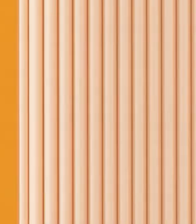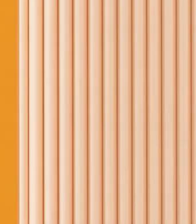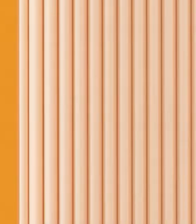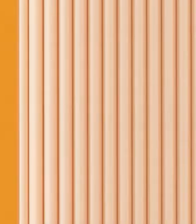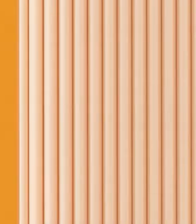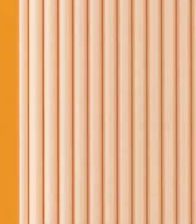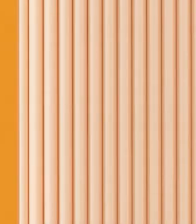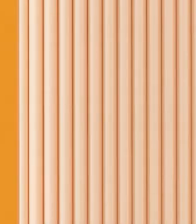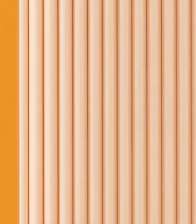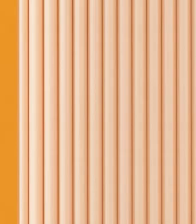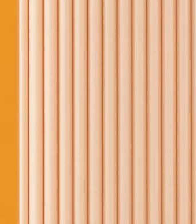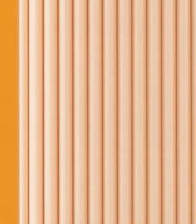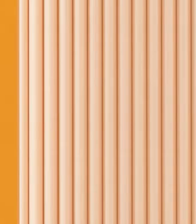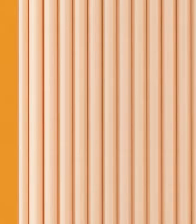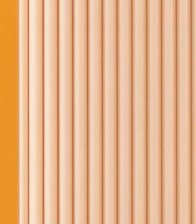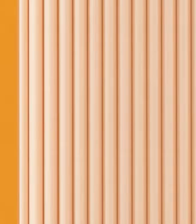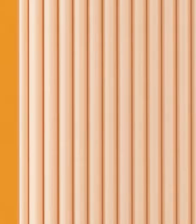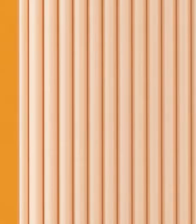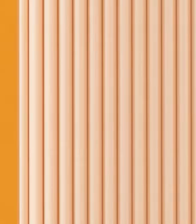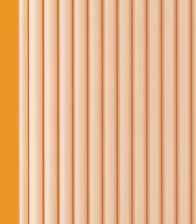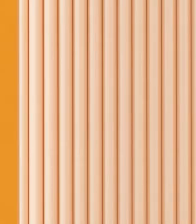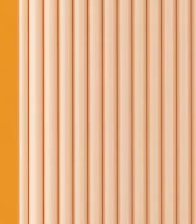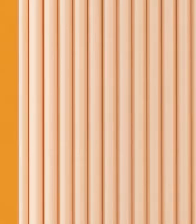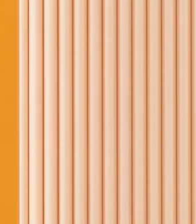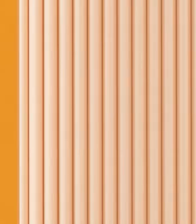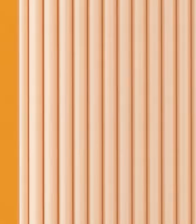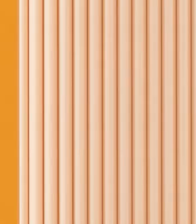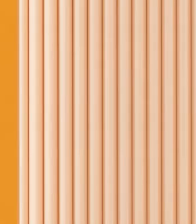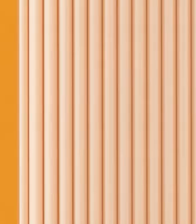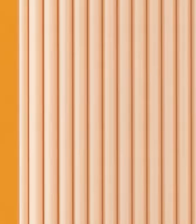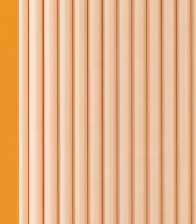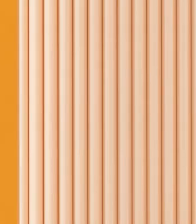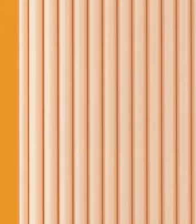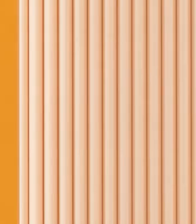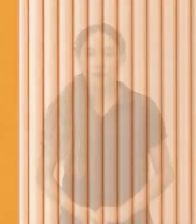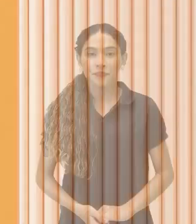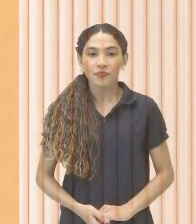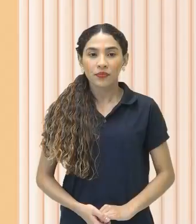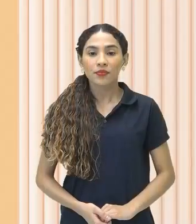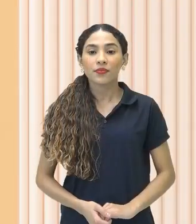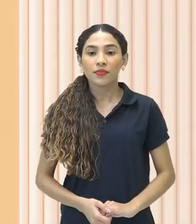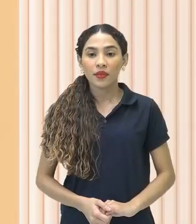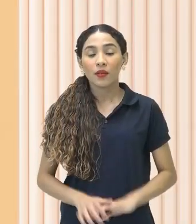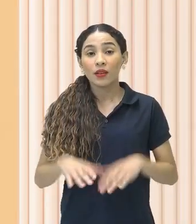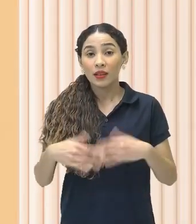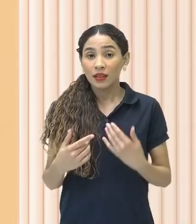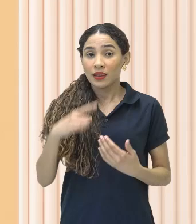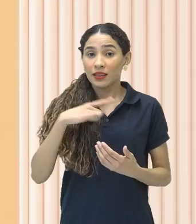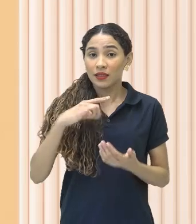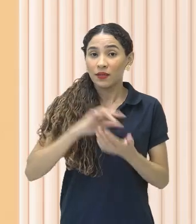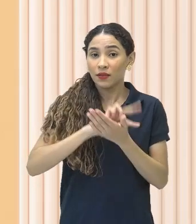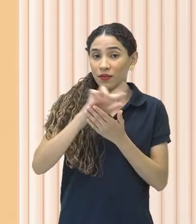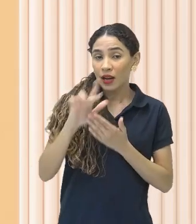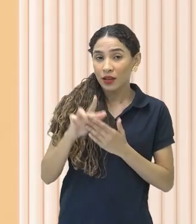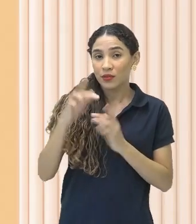Pois é, então vocês podem perceber, né, que existem várias formas de trabalho, de salário. Tem muitas coisas que estão em jogo